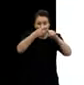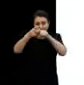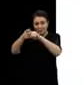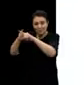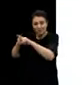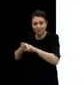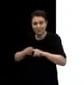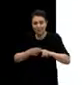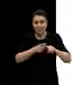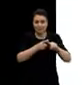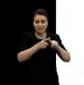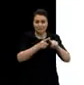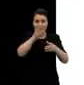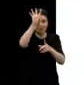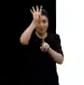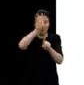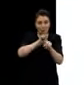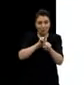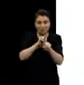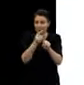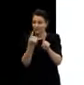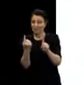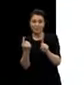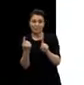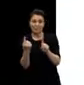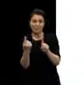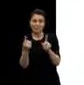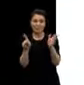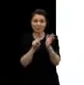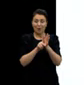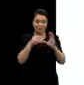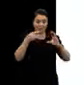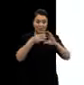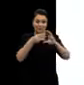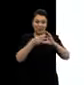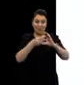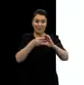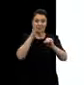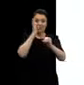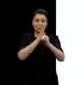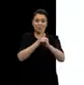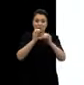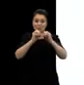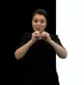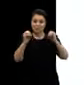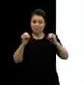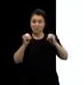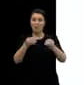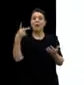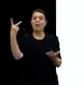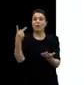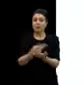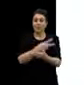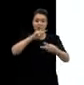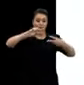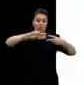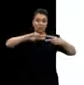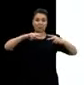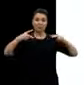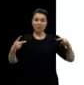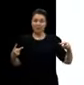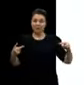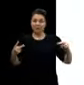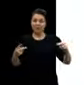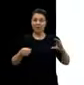si. E essa divisão ela vai ocorrer do DNA, vai ocorrer